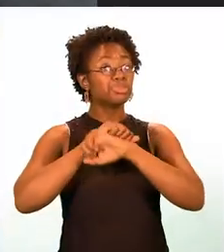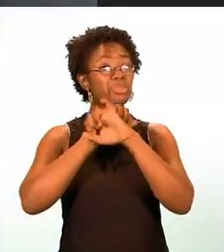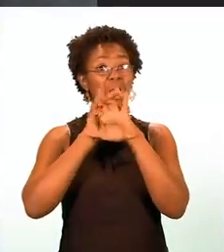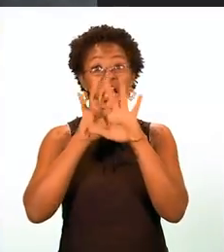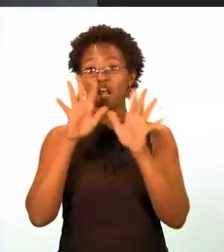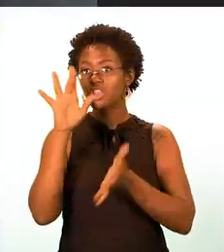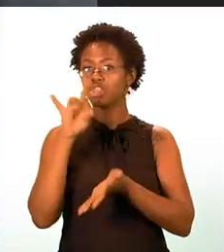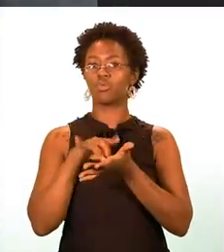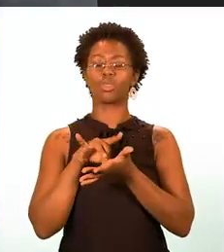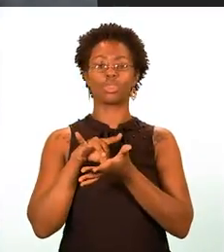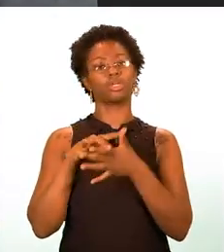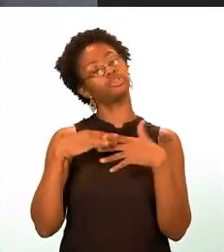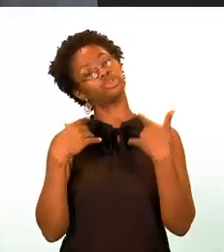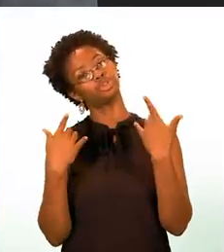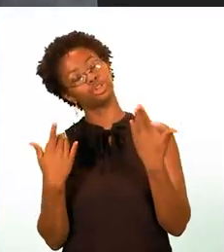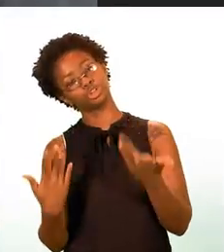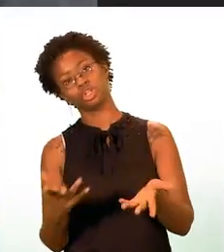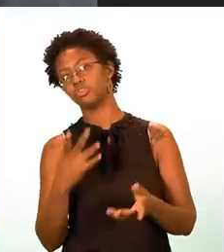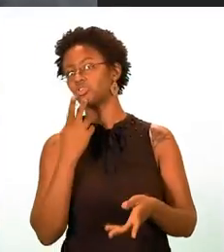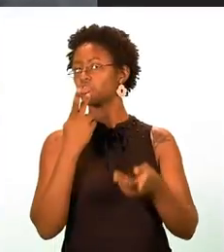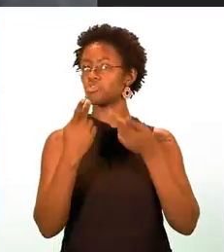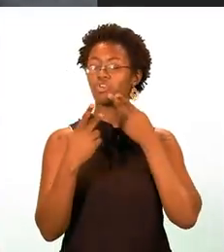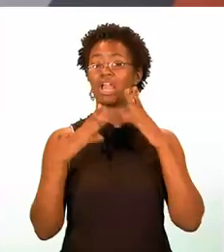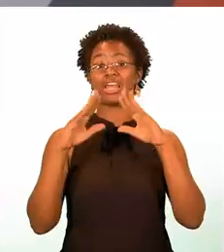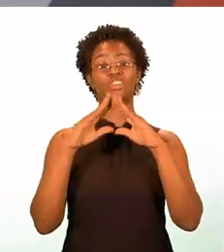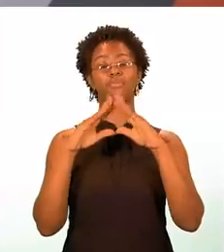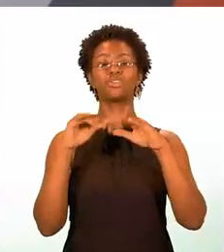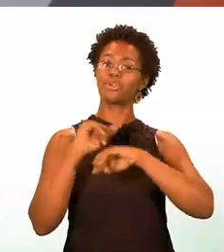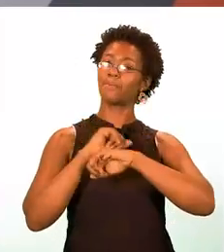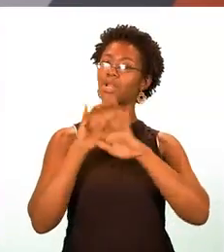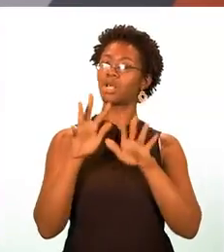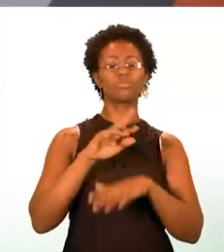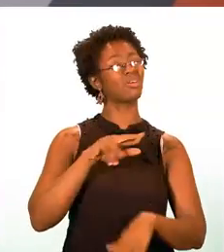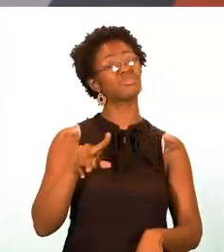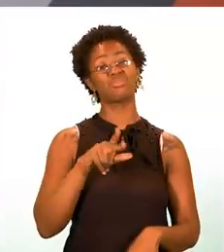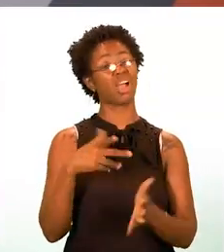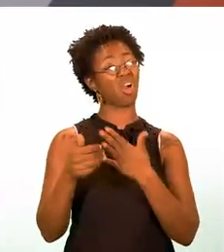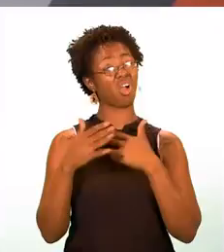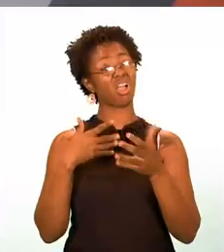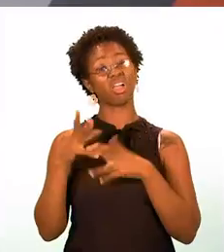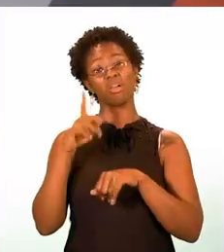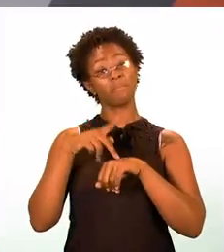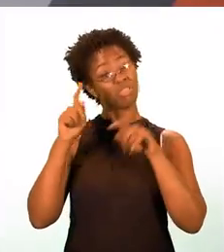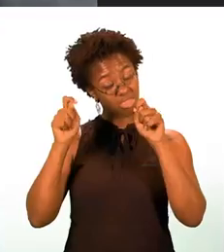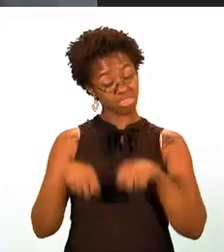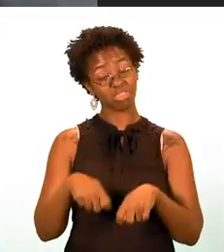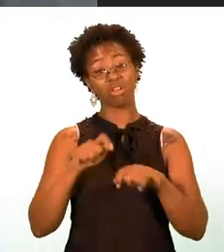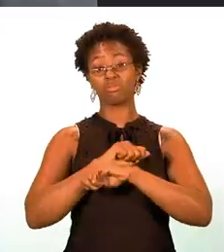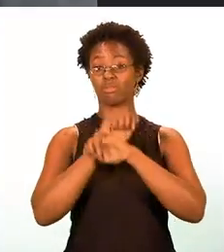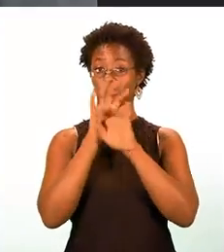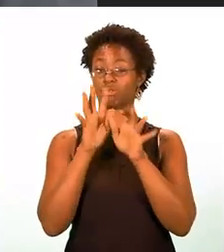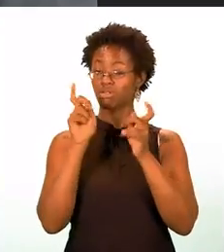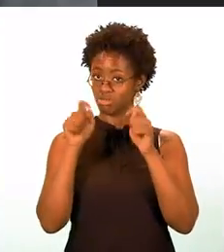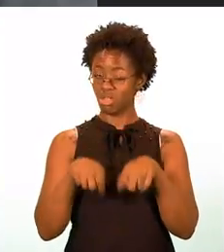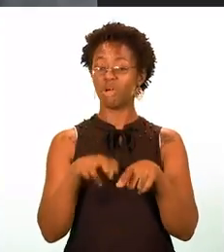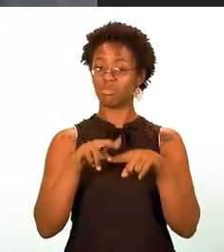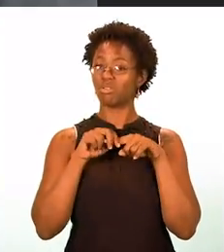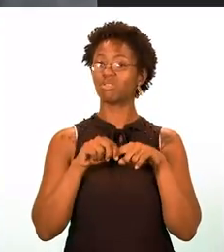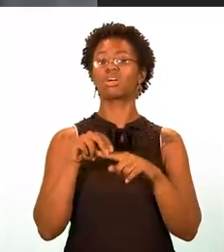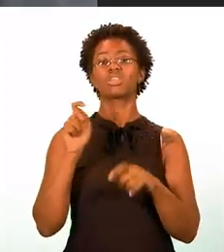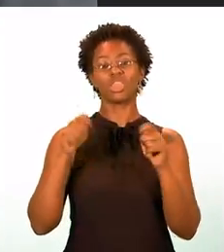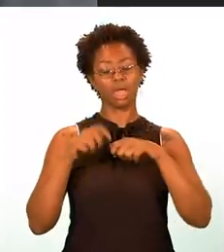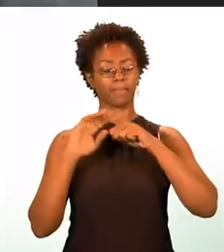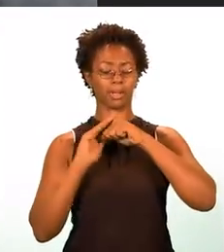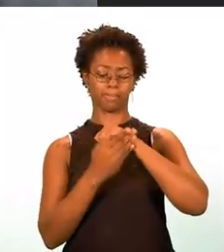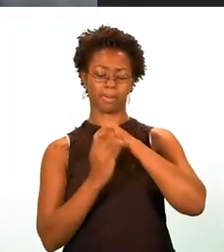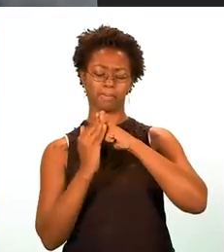totalmente brilhante. Então, a gente chama o diamante de brilhante, mas qualquer pedra pode ser brilhante, porque ela